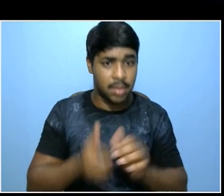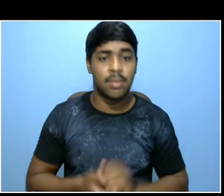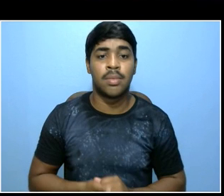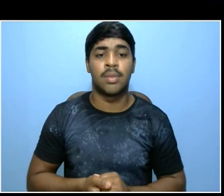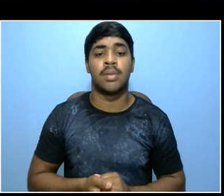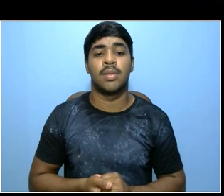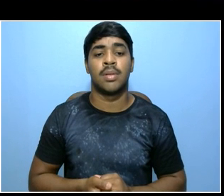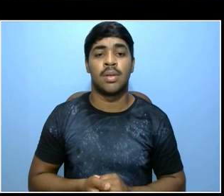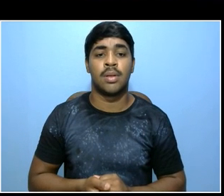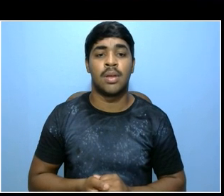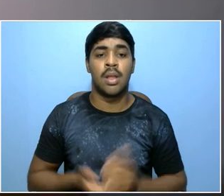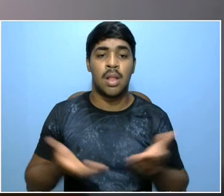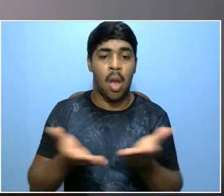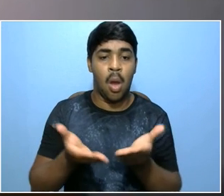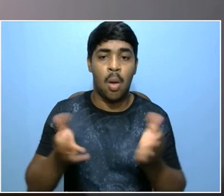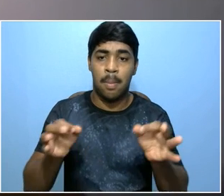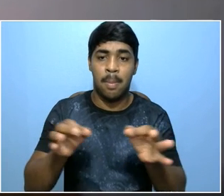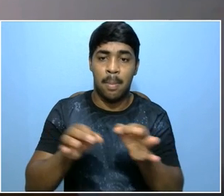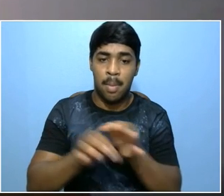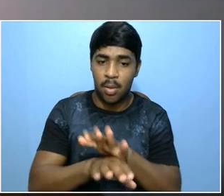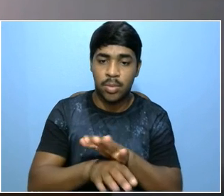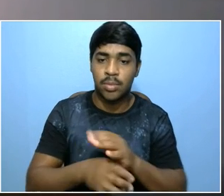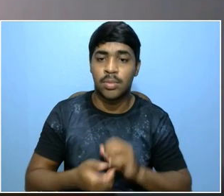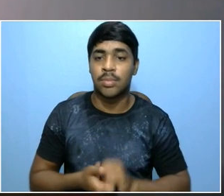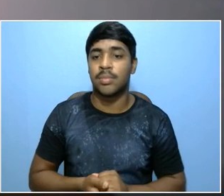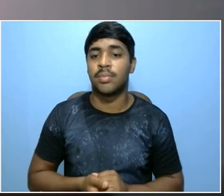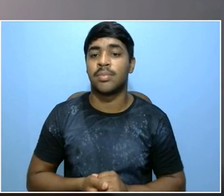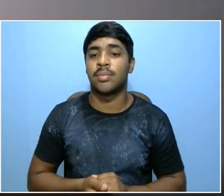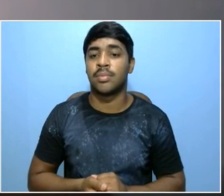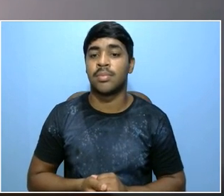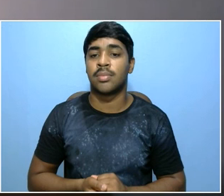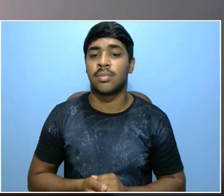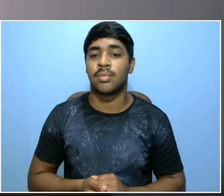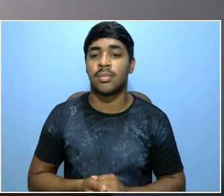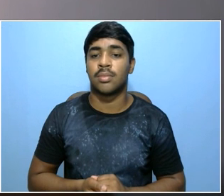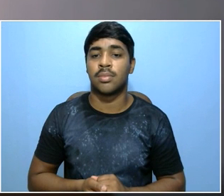vamos parando por aqui. Deixa eu passar aqui.